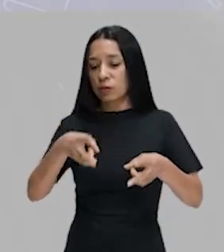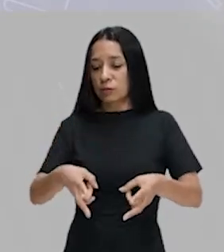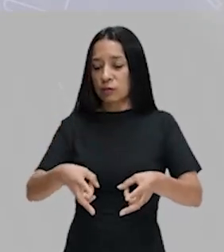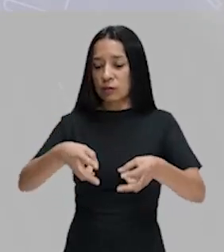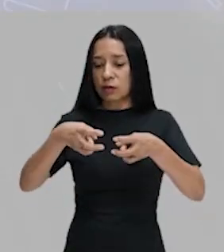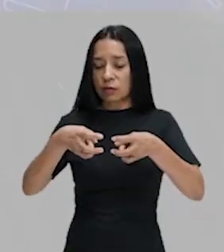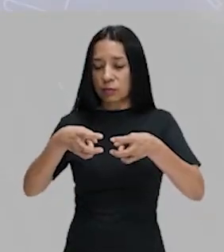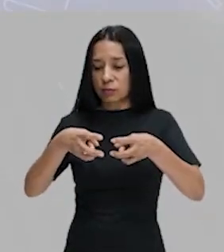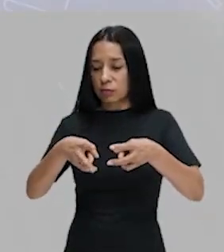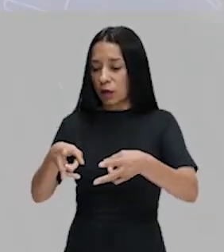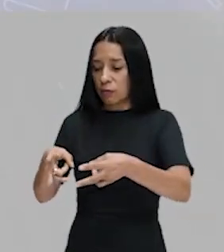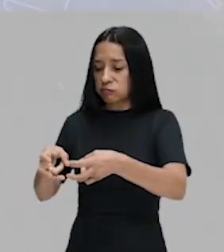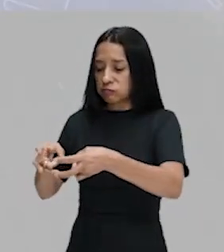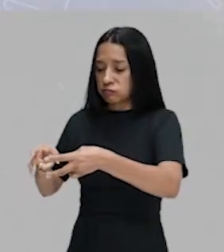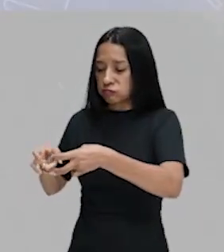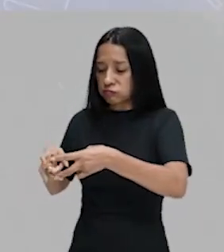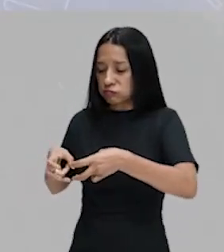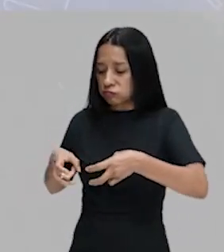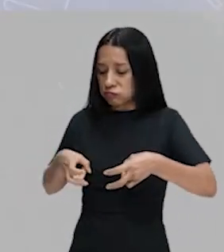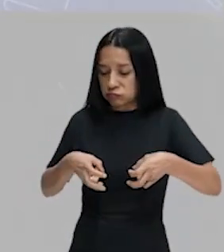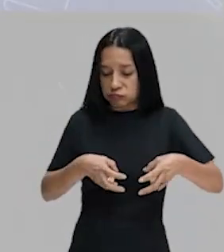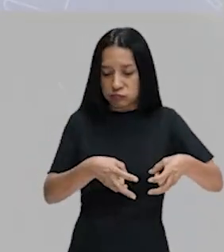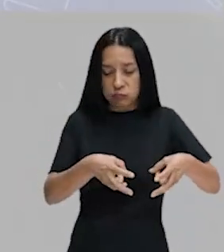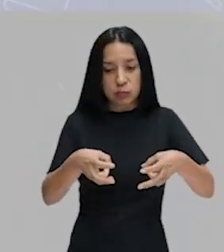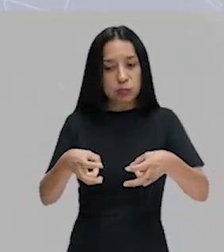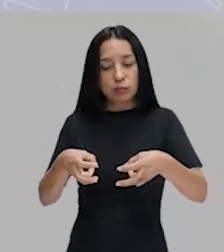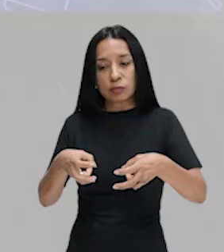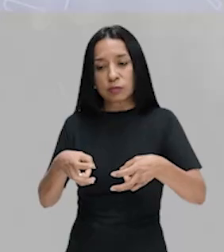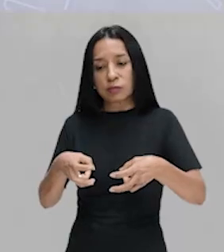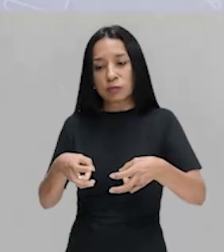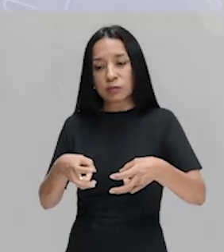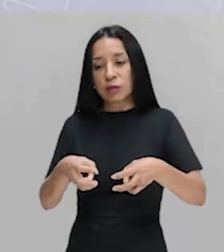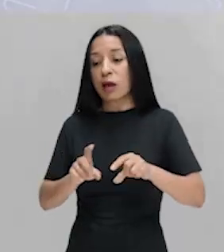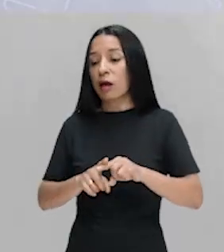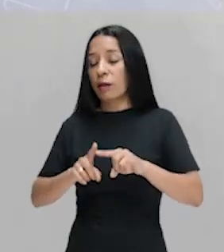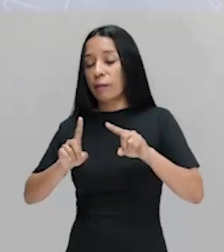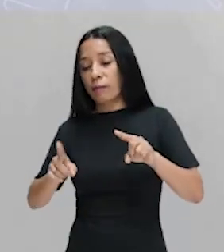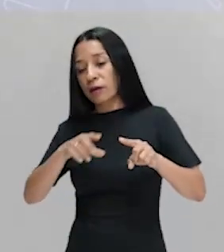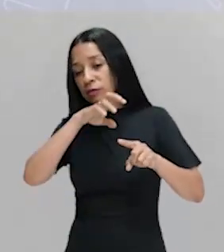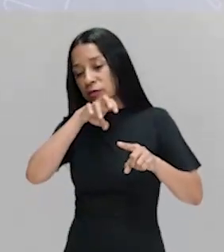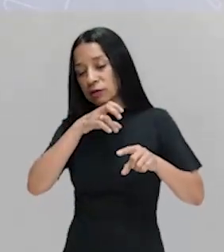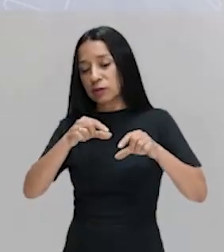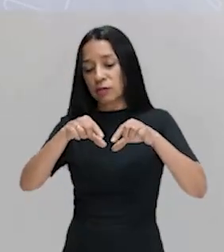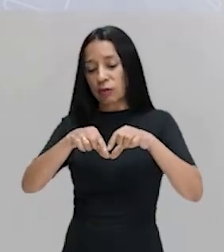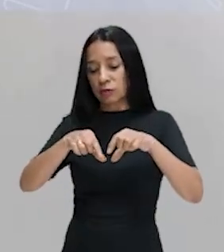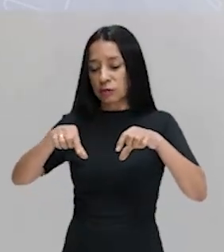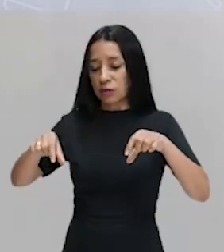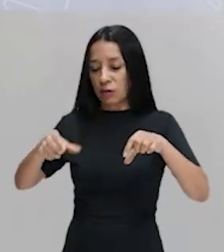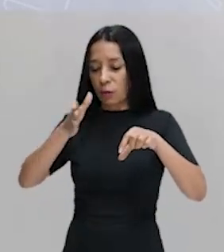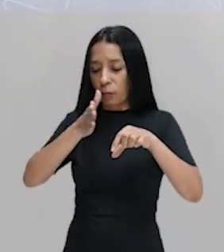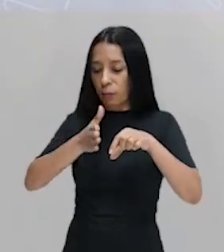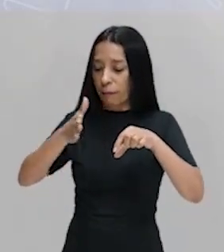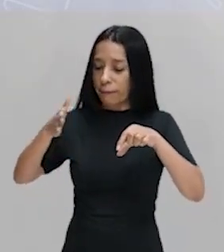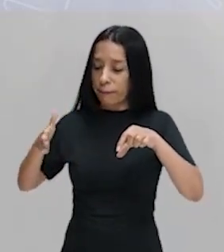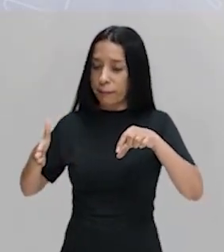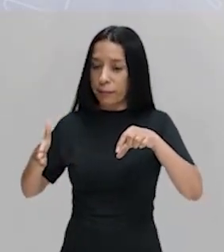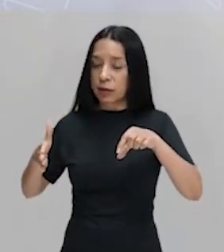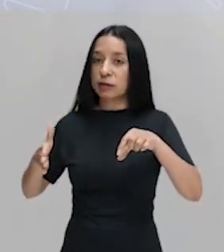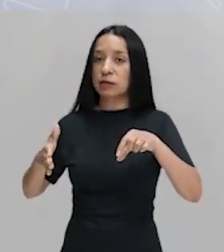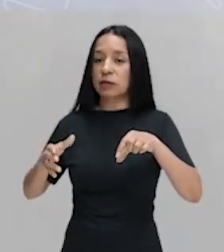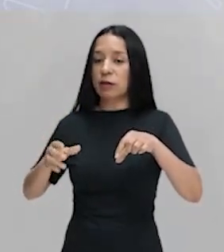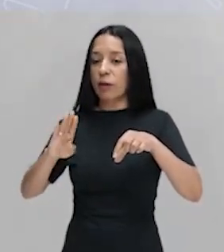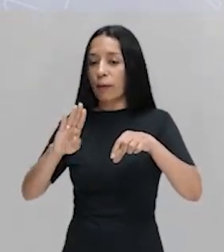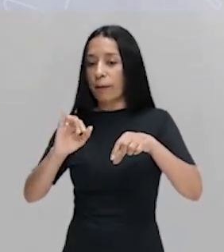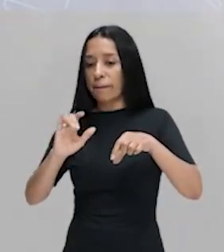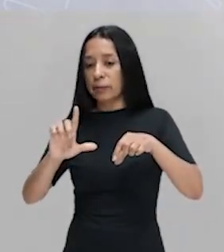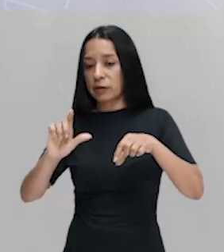presas que vêm em todas as direções. Já no caso de um animal que tem simetria bilateral, esses animais